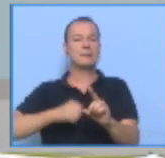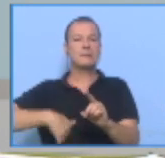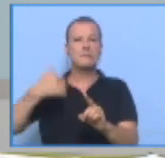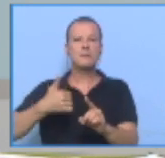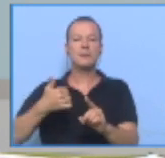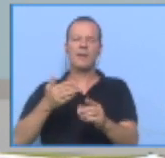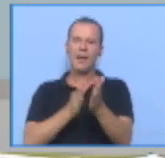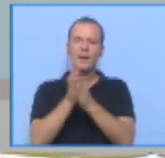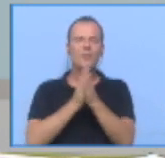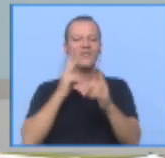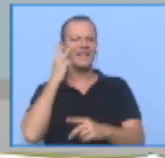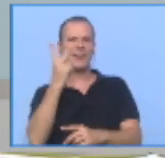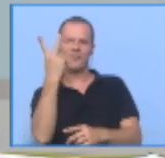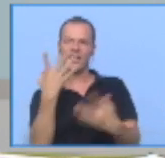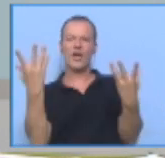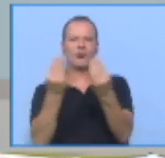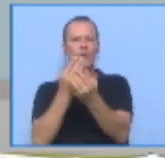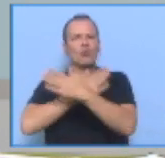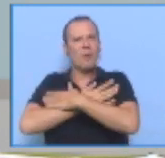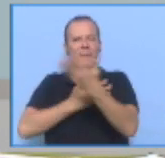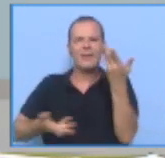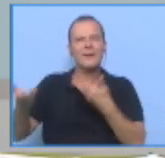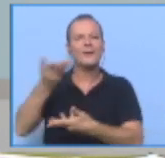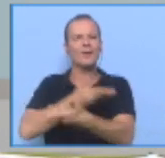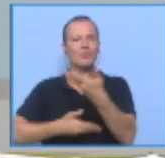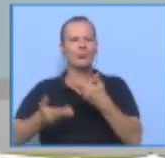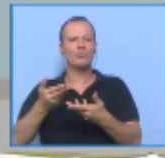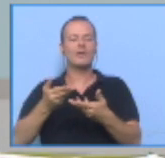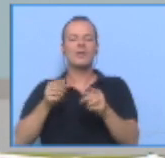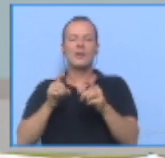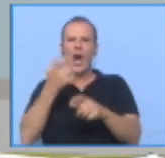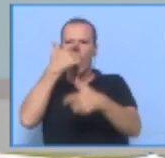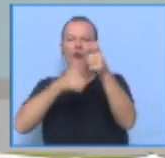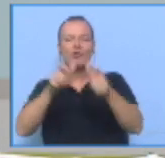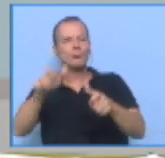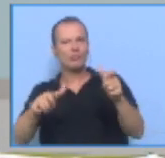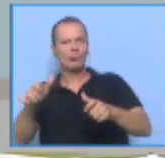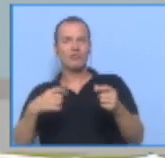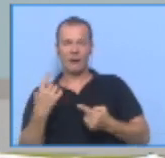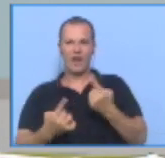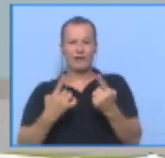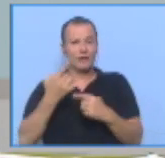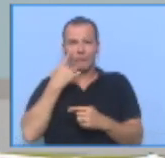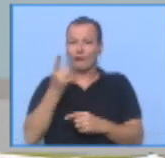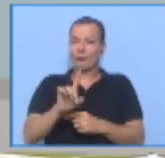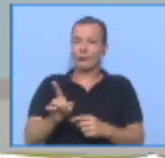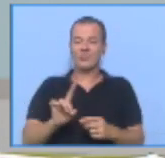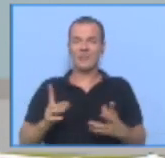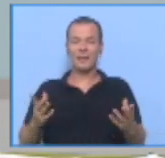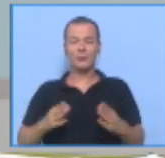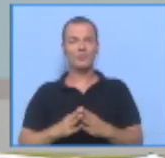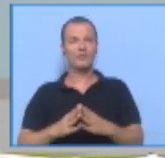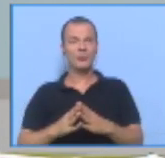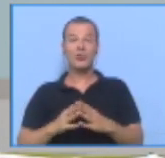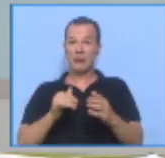e fruir a vida com os amigos, com aqueles que gostamos, com as pessoas que porventura não conhecemos e que nos